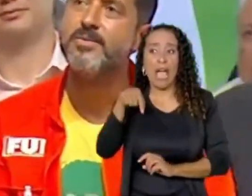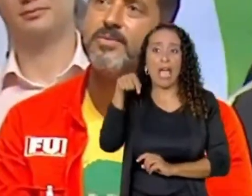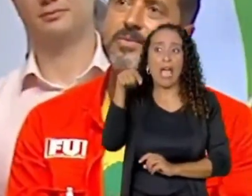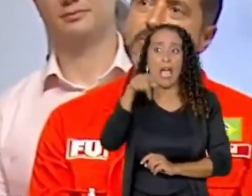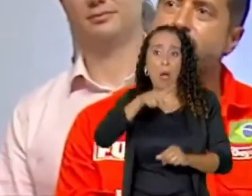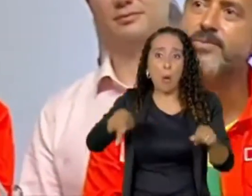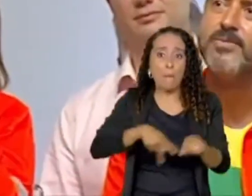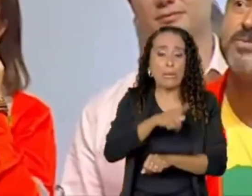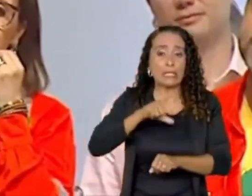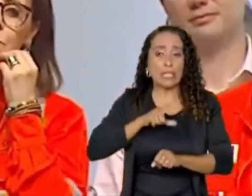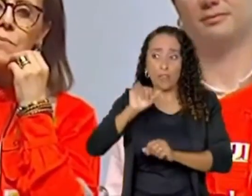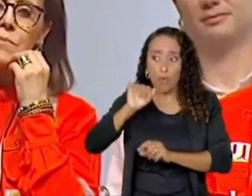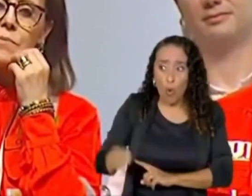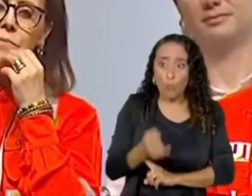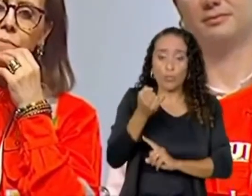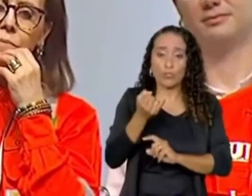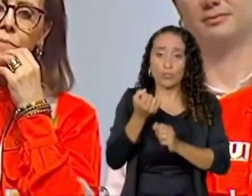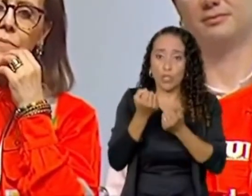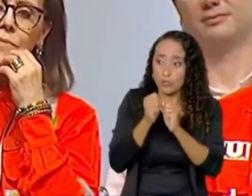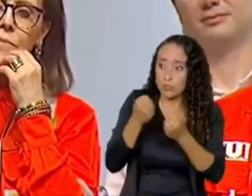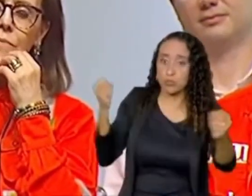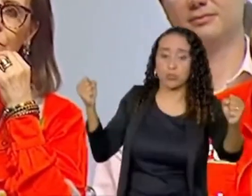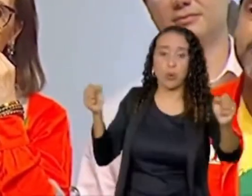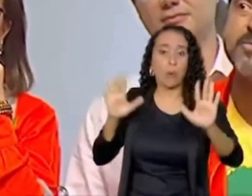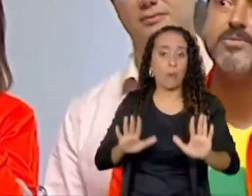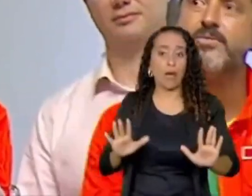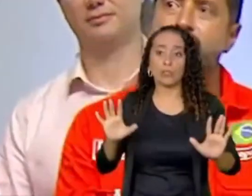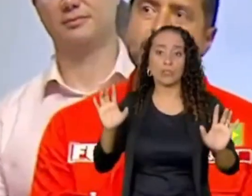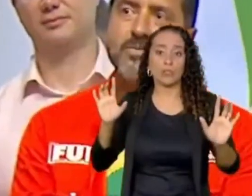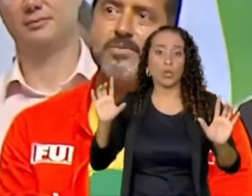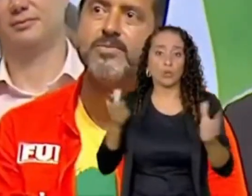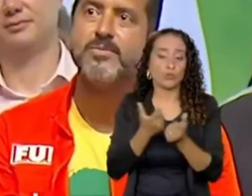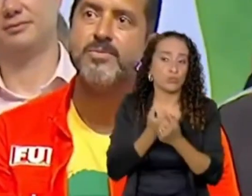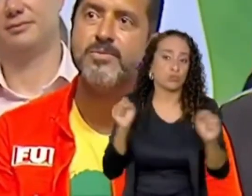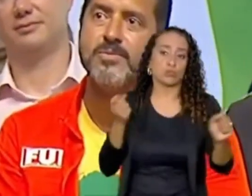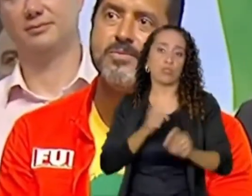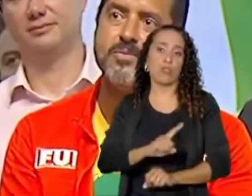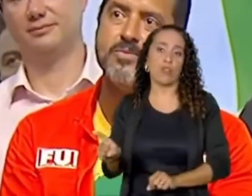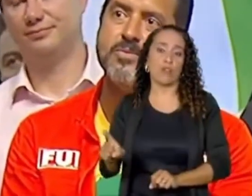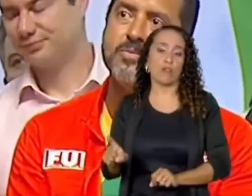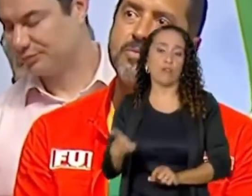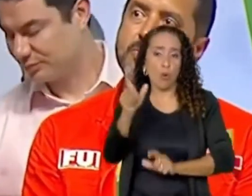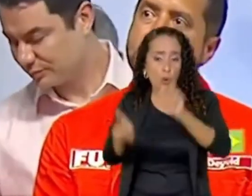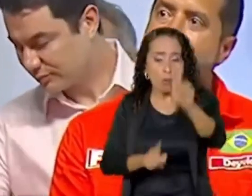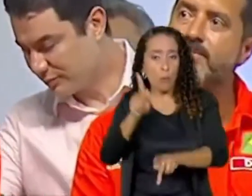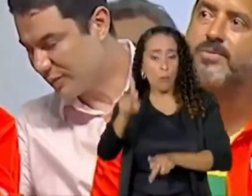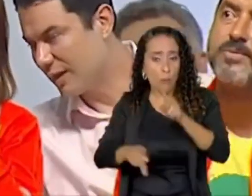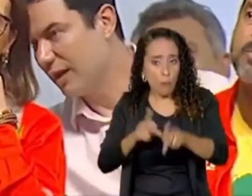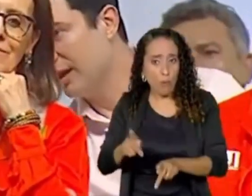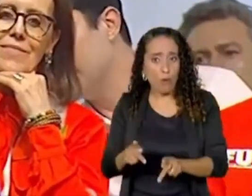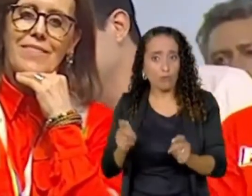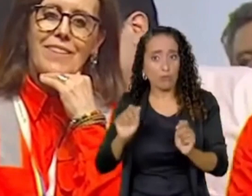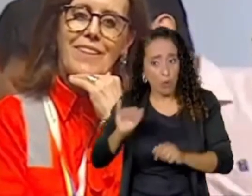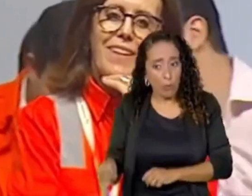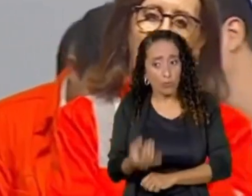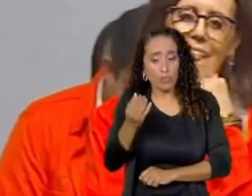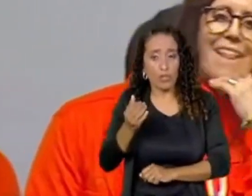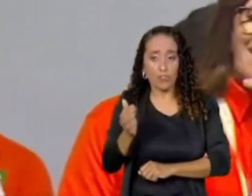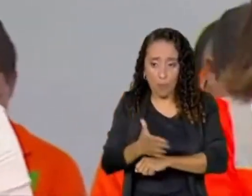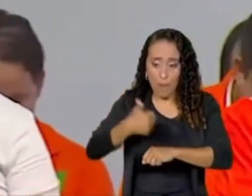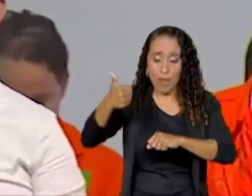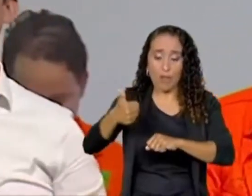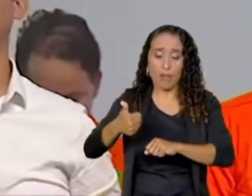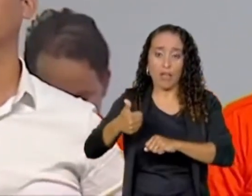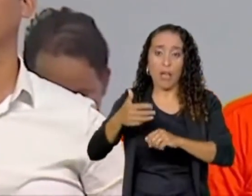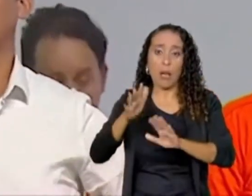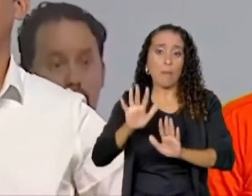teve chance de crescer e não cresceu, que o povo teve chance de melhorar e não melhorou. Será que esse país teve